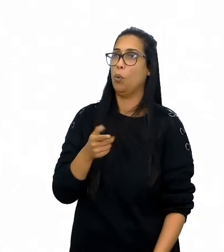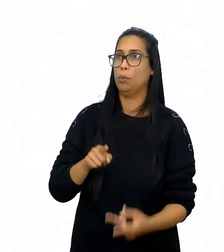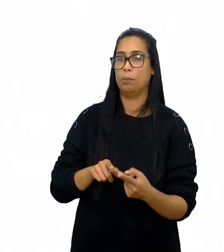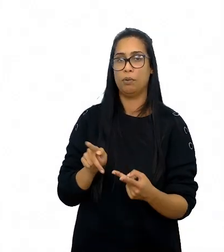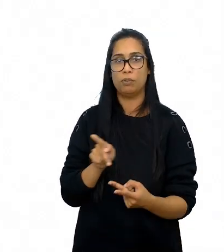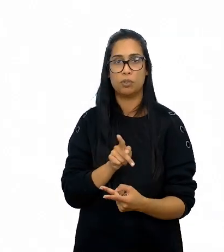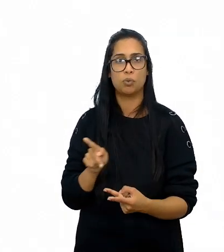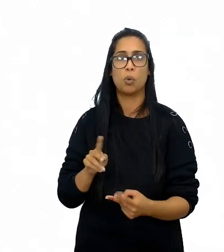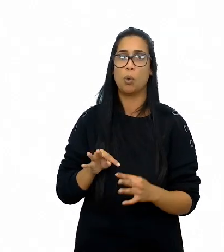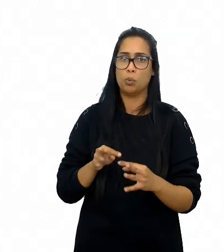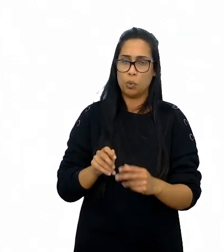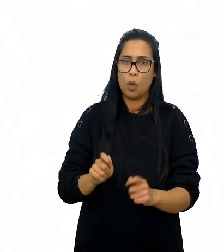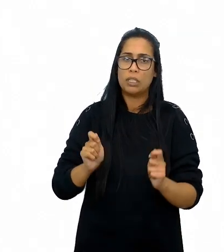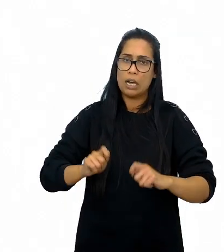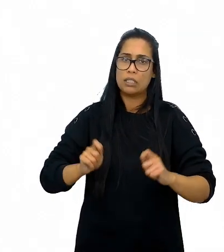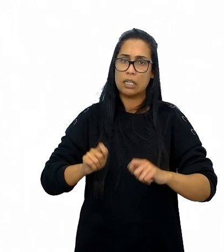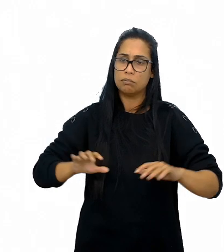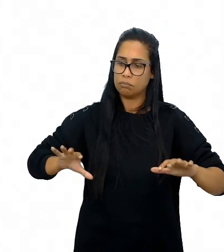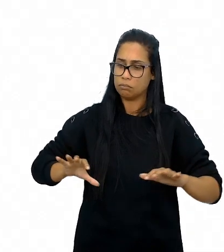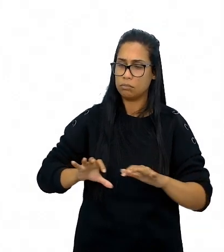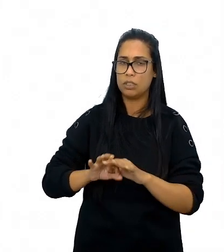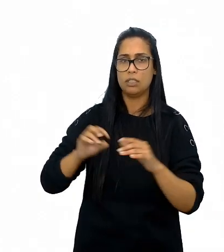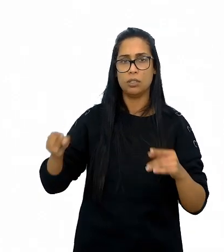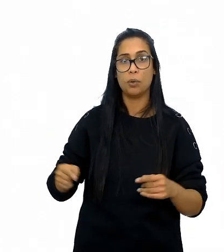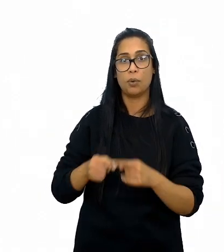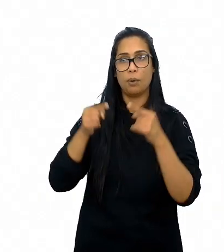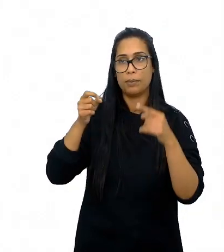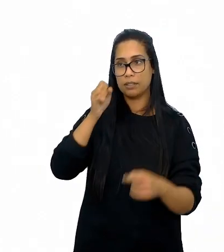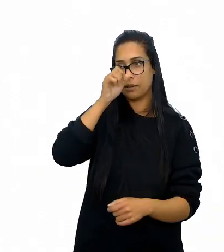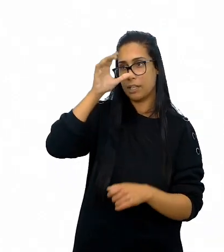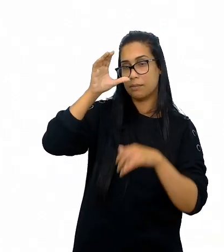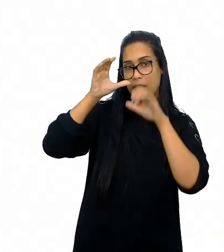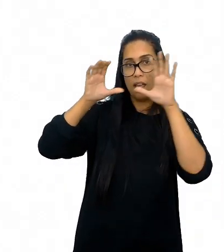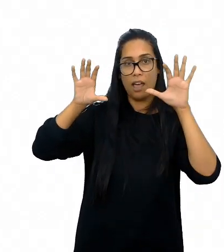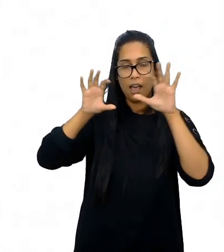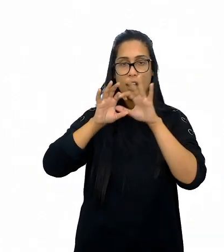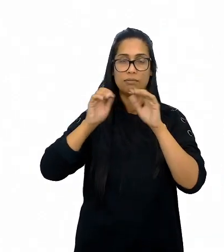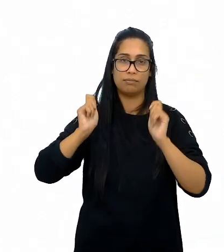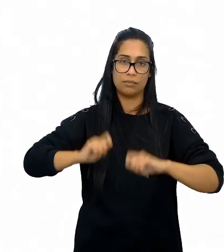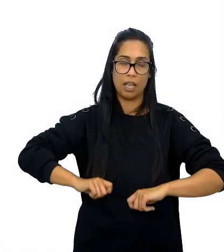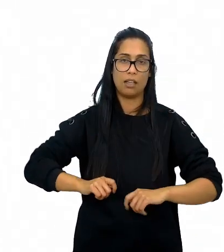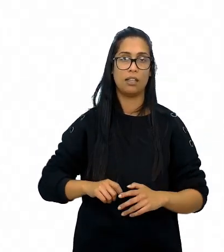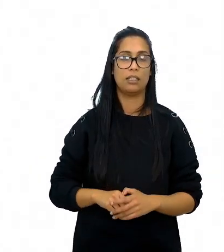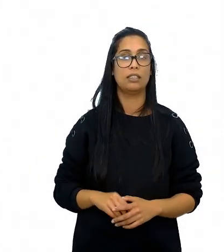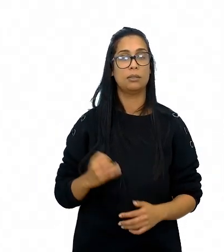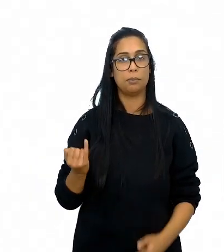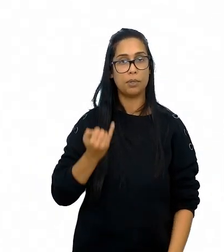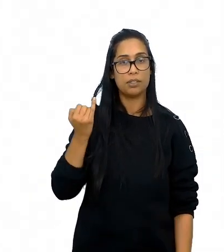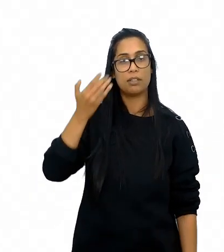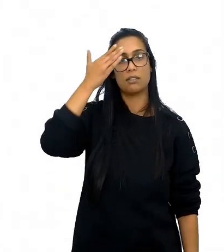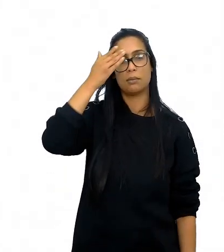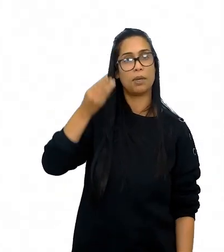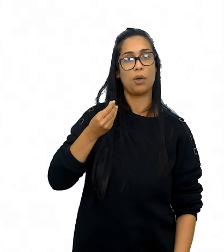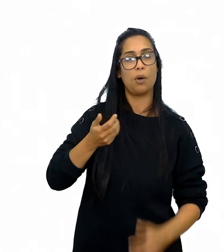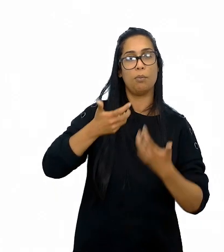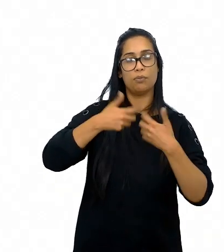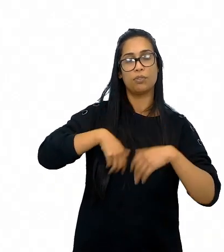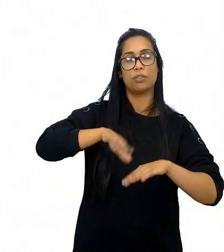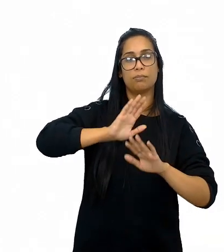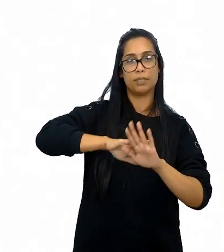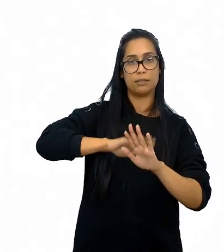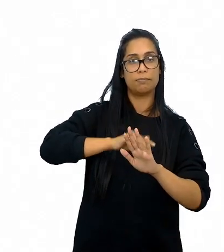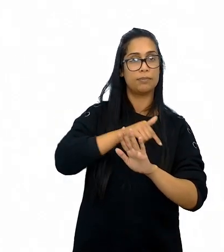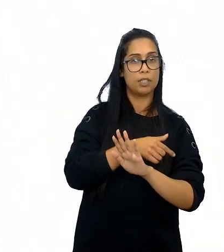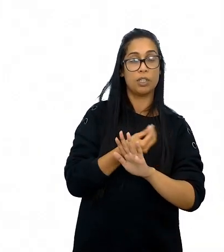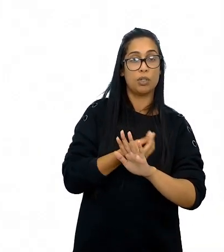Então, ter um momento de compartilhamento de experiências e de saberes é muito importante, né? Nesse desdobramento